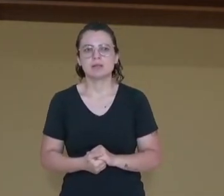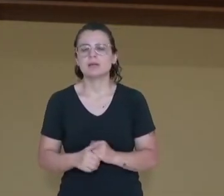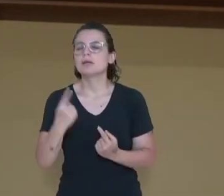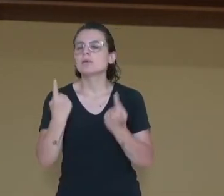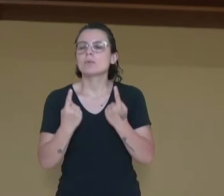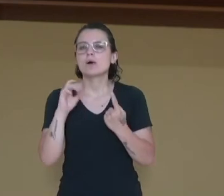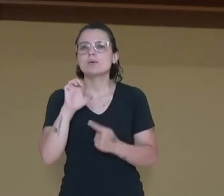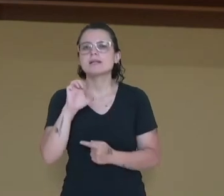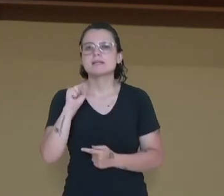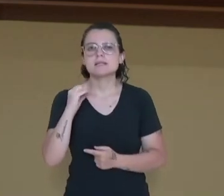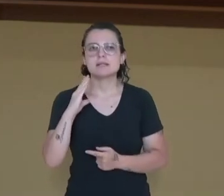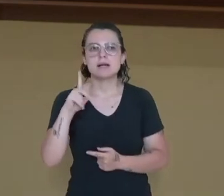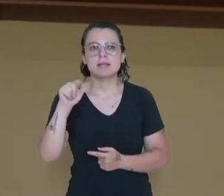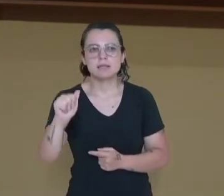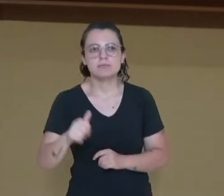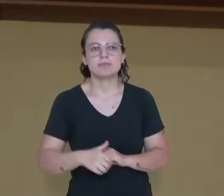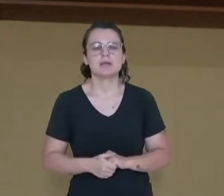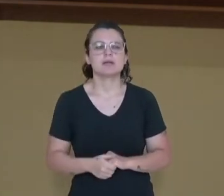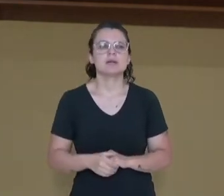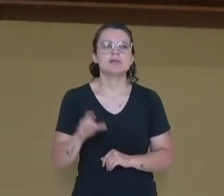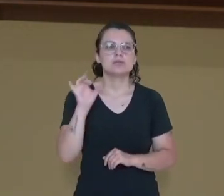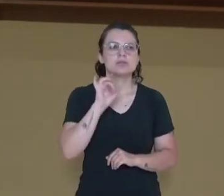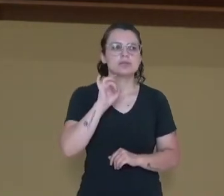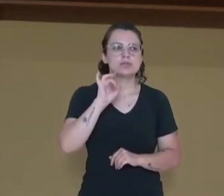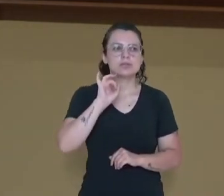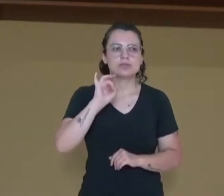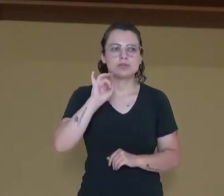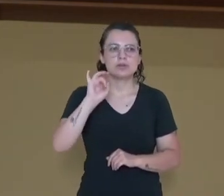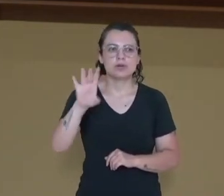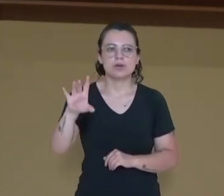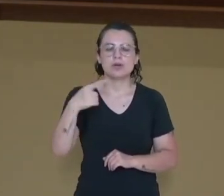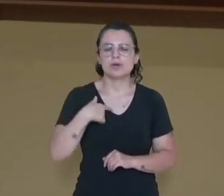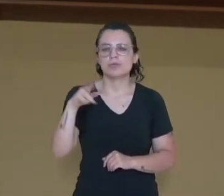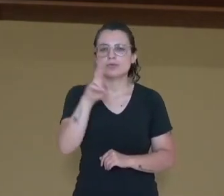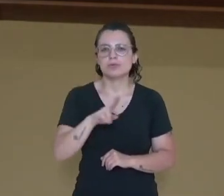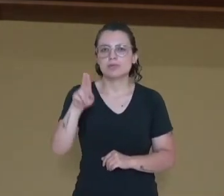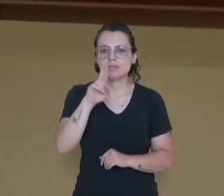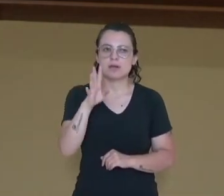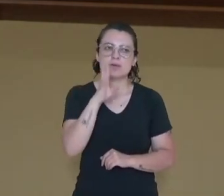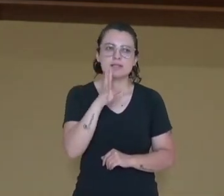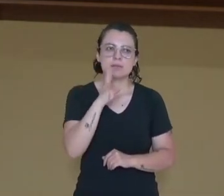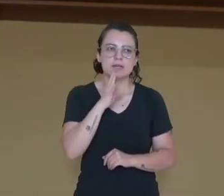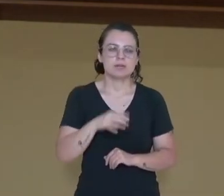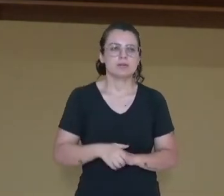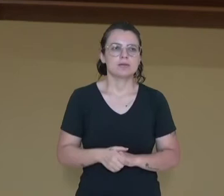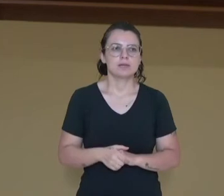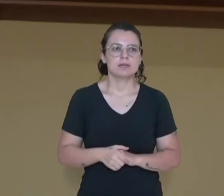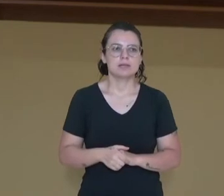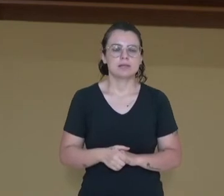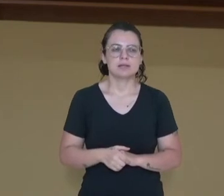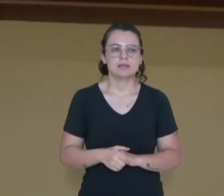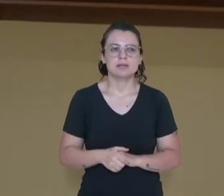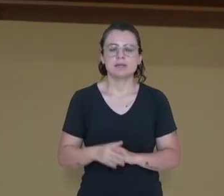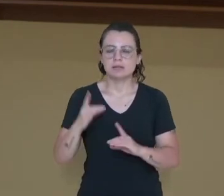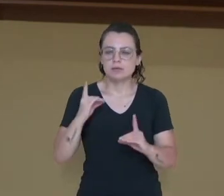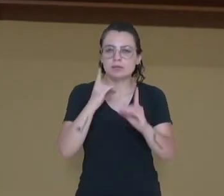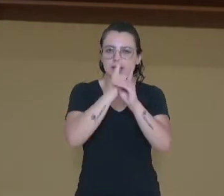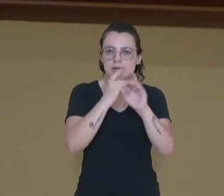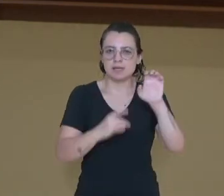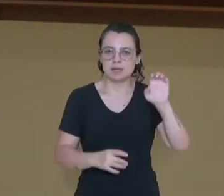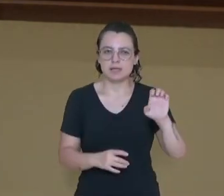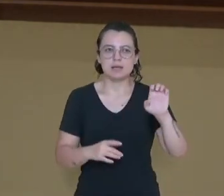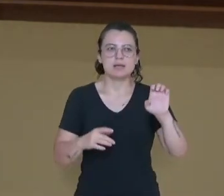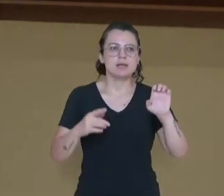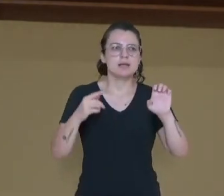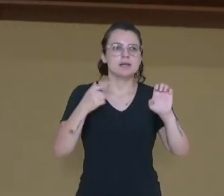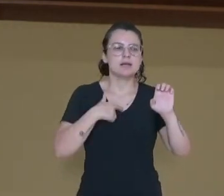está? Simples, professora. Basta eu usar o nosso conhecimento, que para encontrar a escala, eu preciso